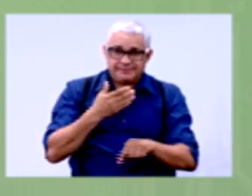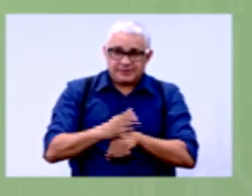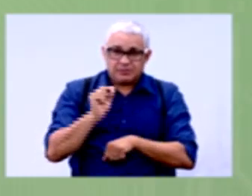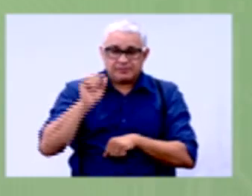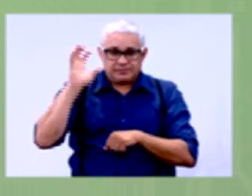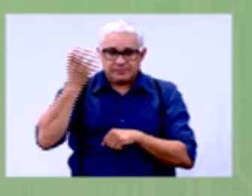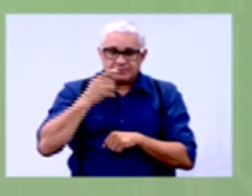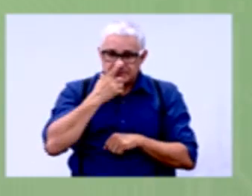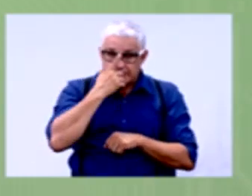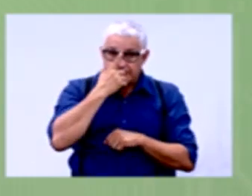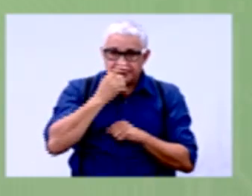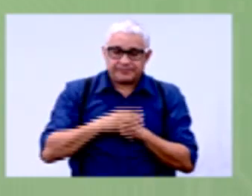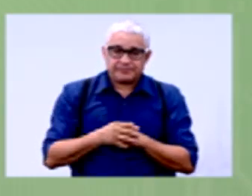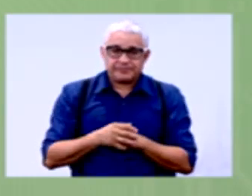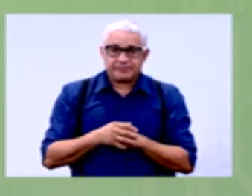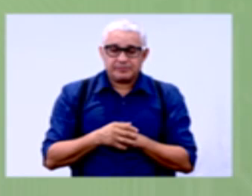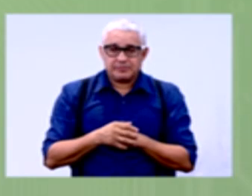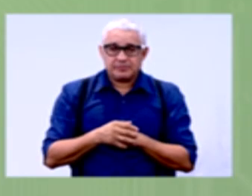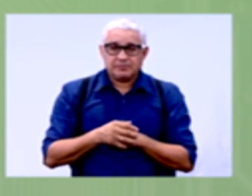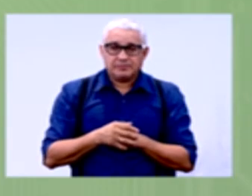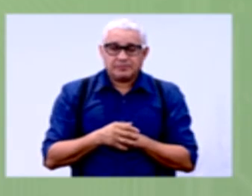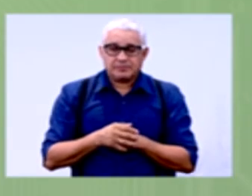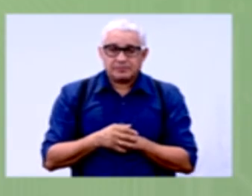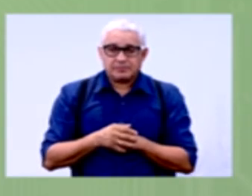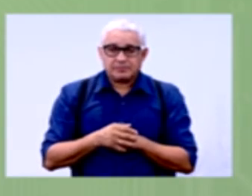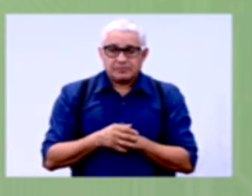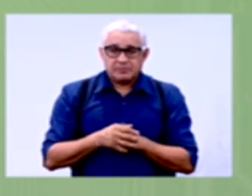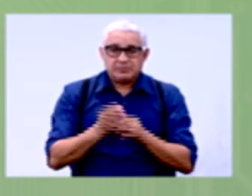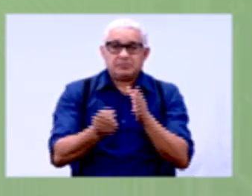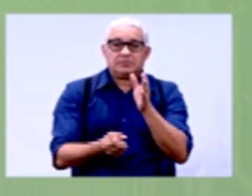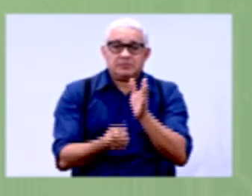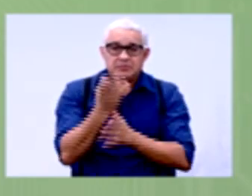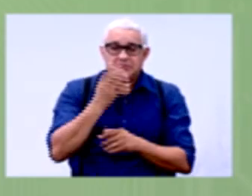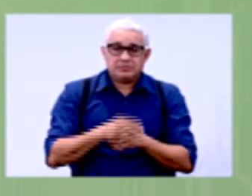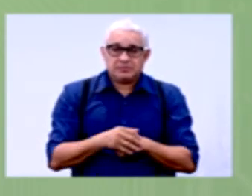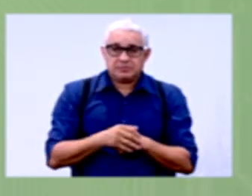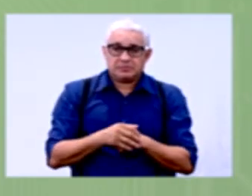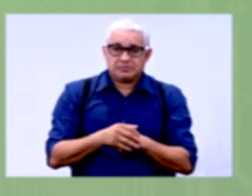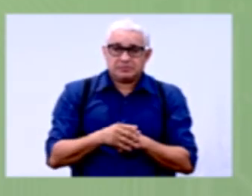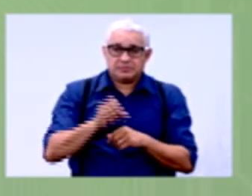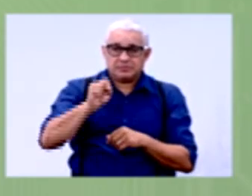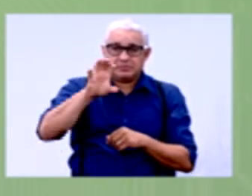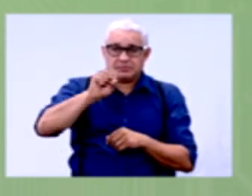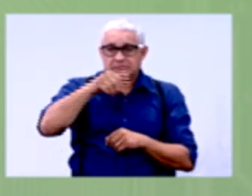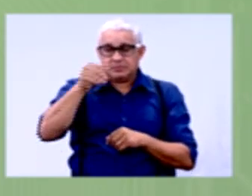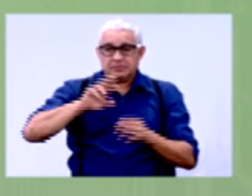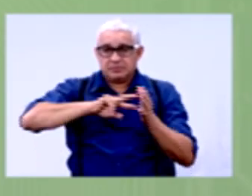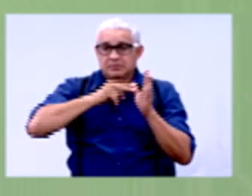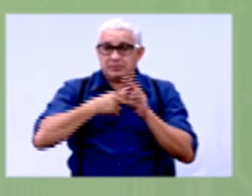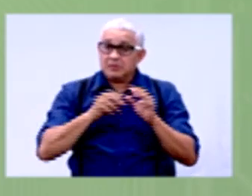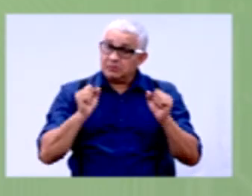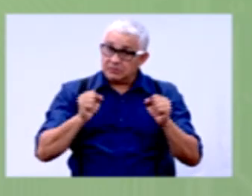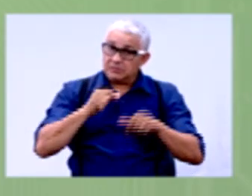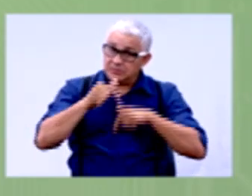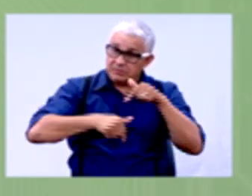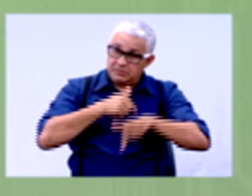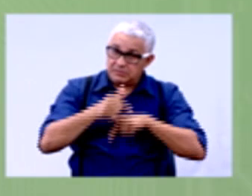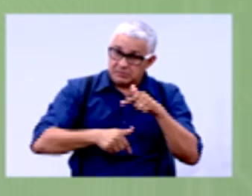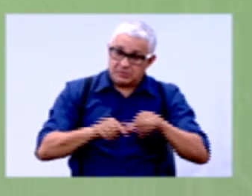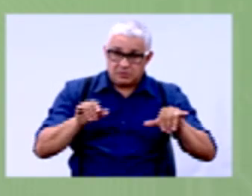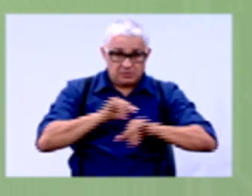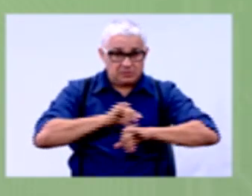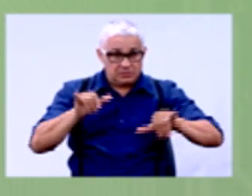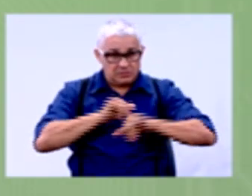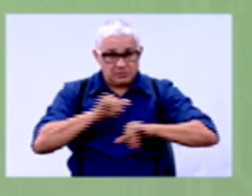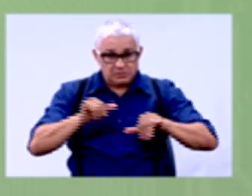acontece isso quando é criado essa sessão, né? Significa que podemos trabalhar com as